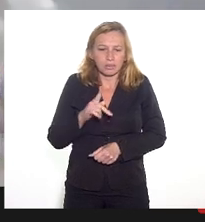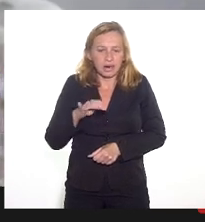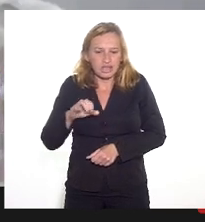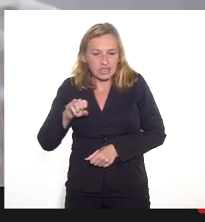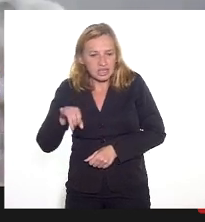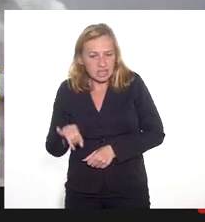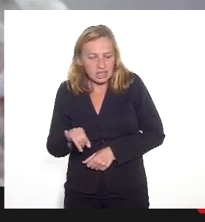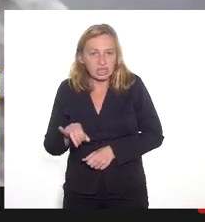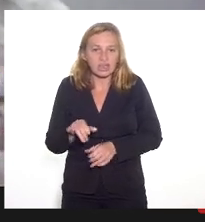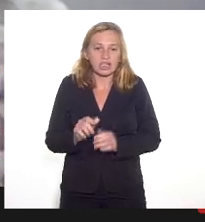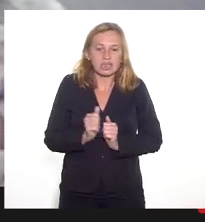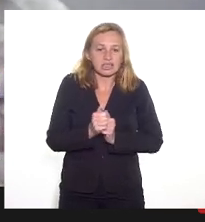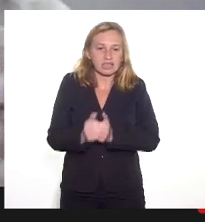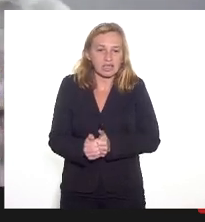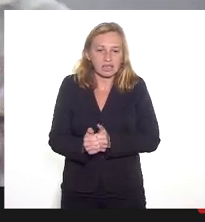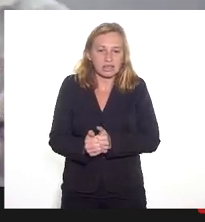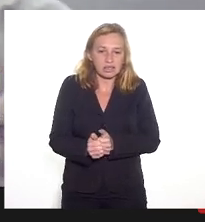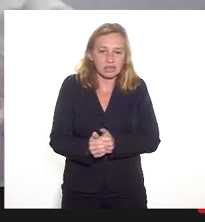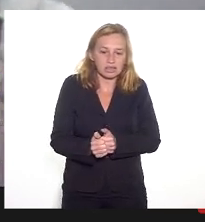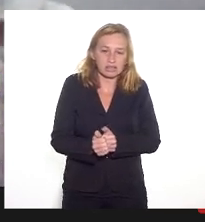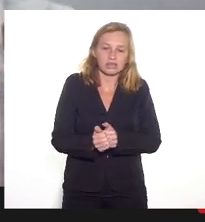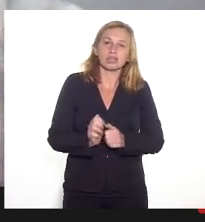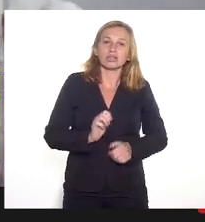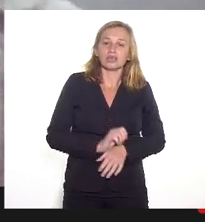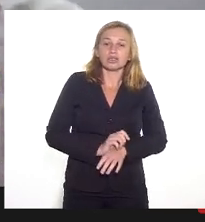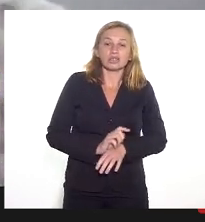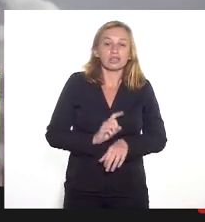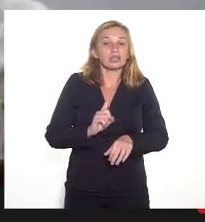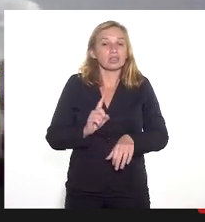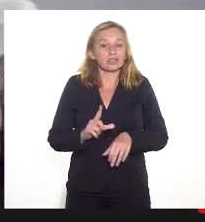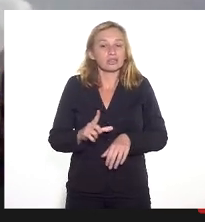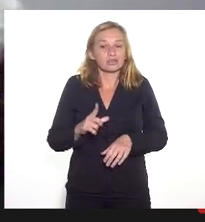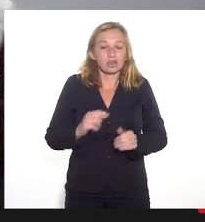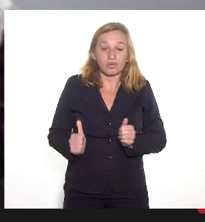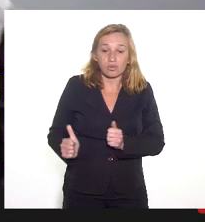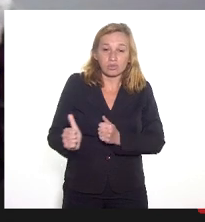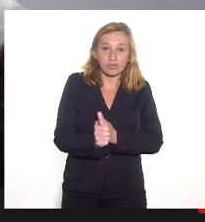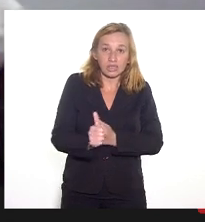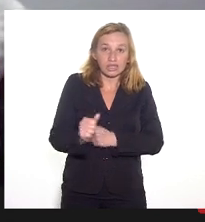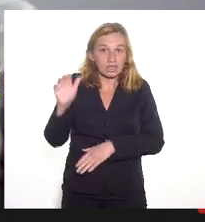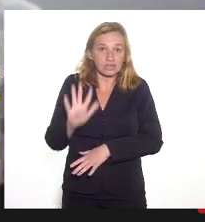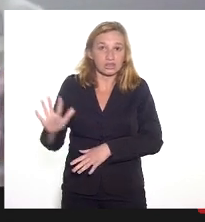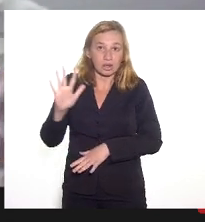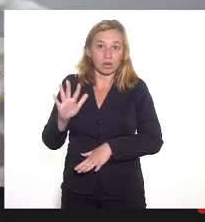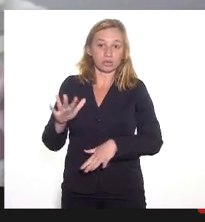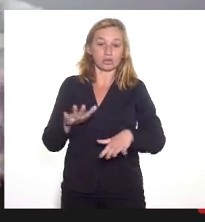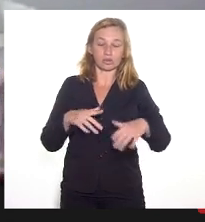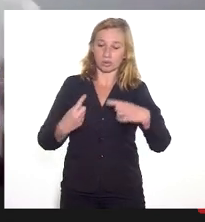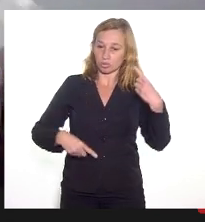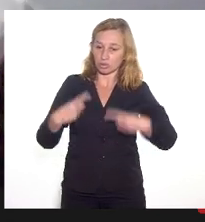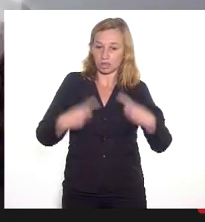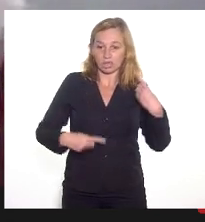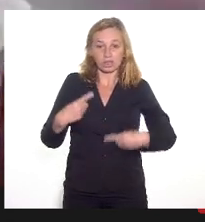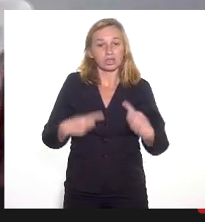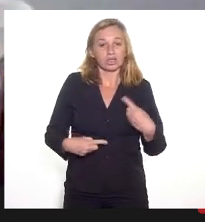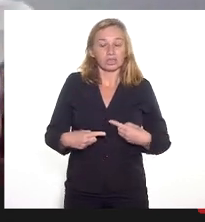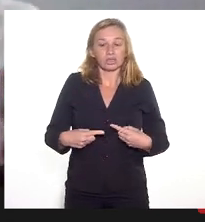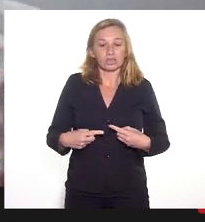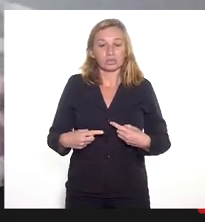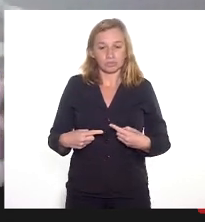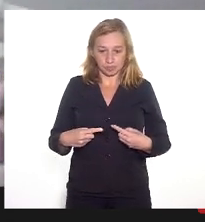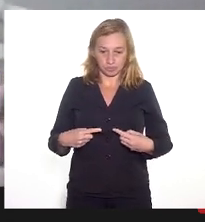ela seguiu na época da Constituinte, onde a gente teve uma Frente Nacional por Políticas Públicas de Comunicação, que